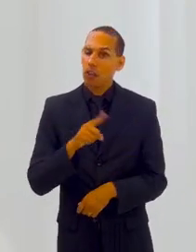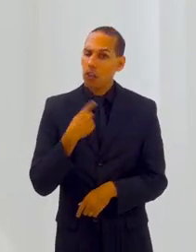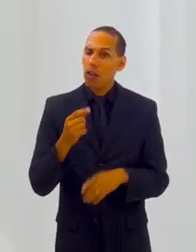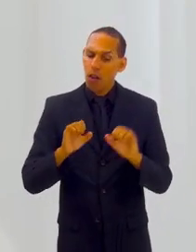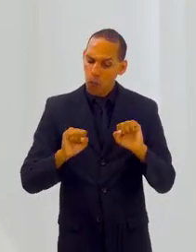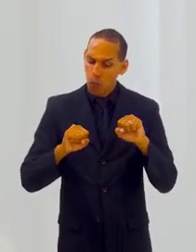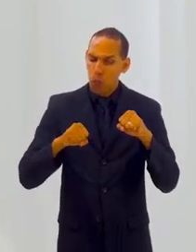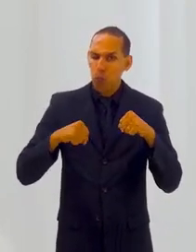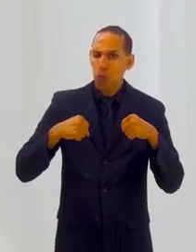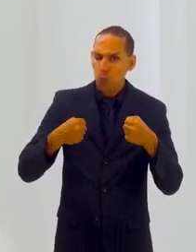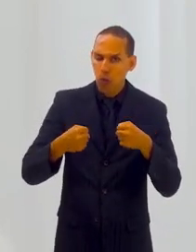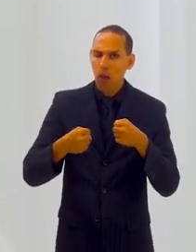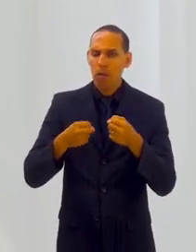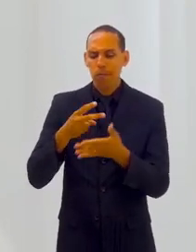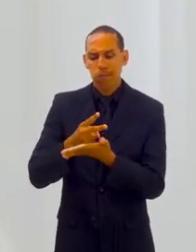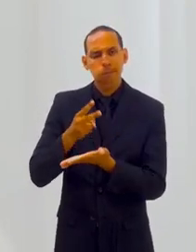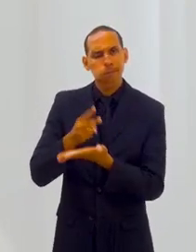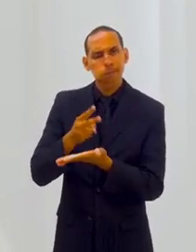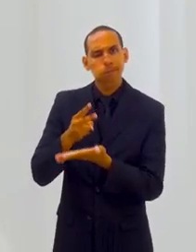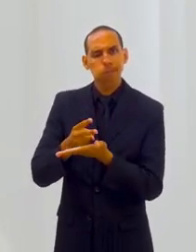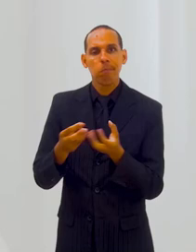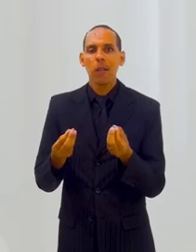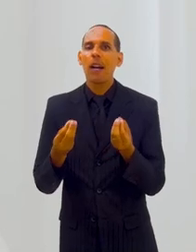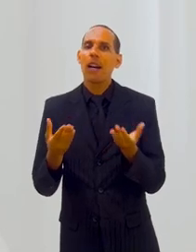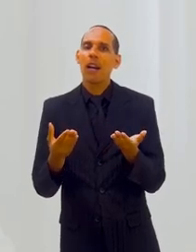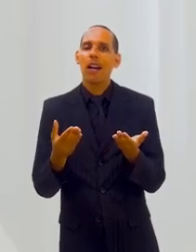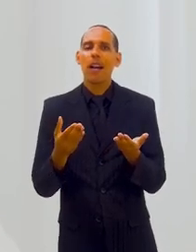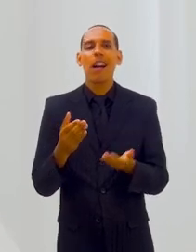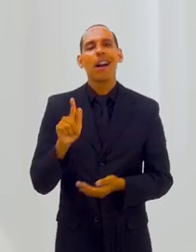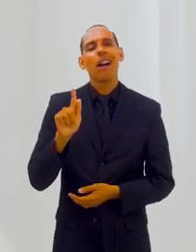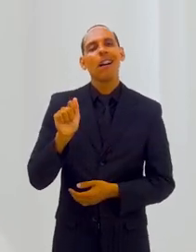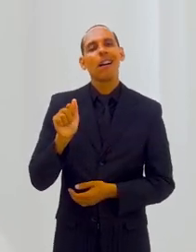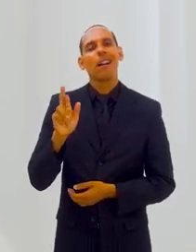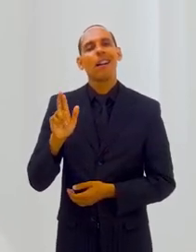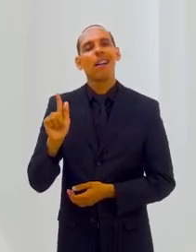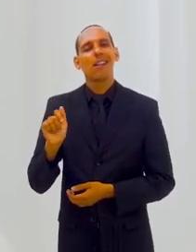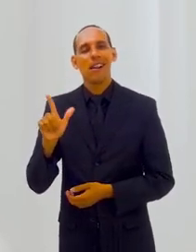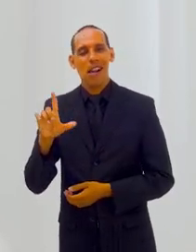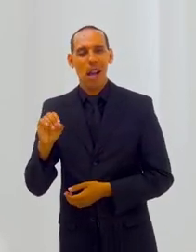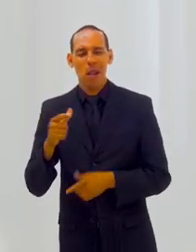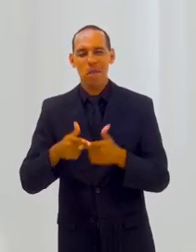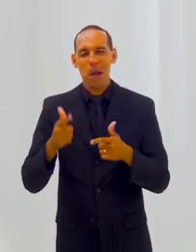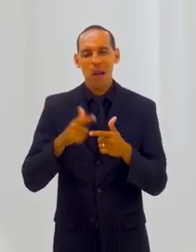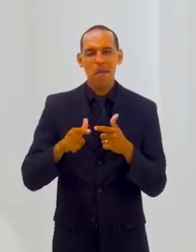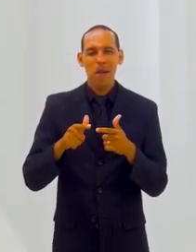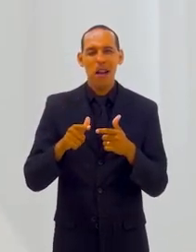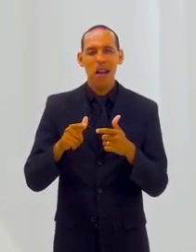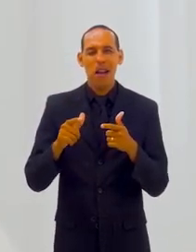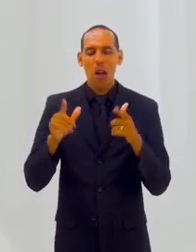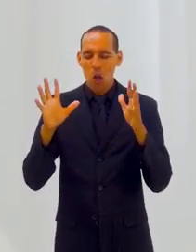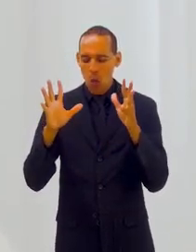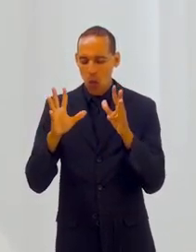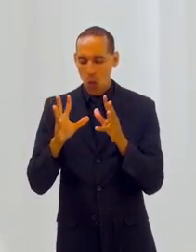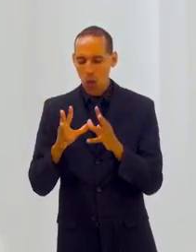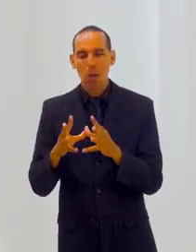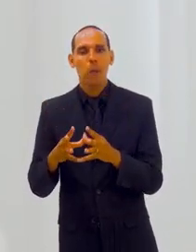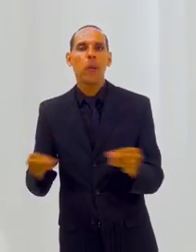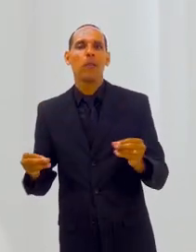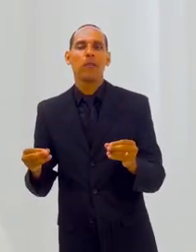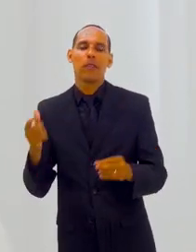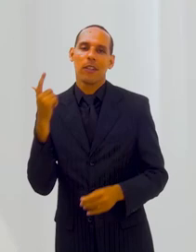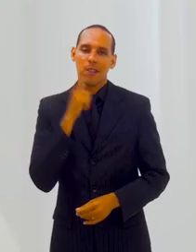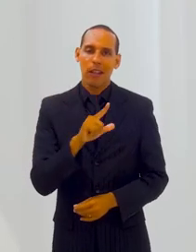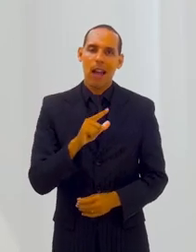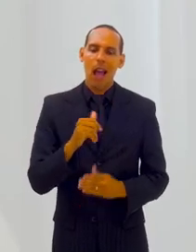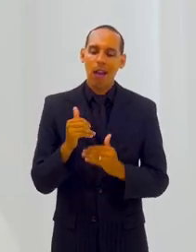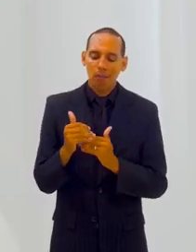esforçando constantemente para que esses gargalos sejam removidos e, aos poucos, estão sendo,